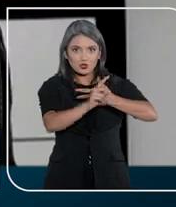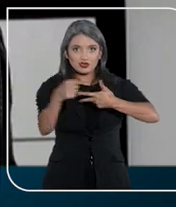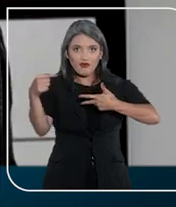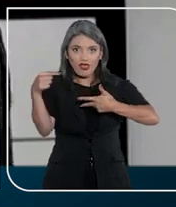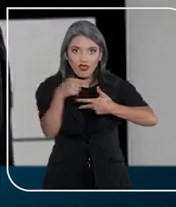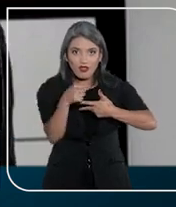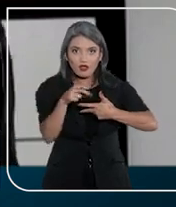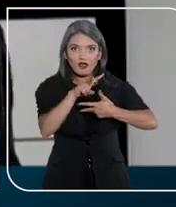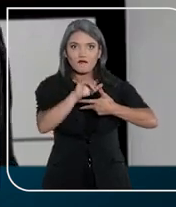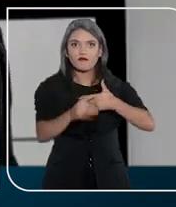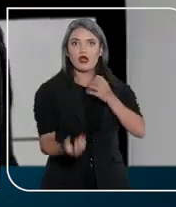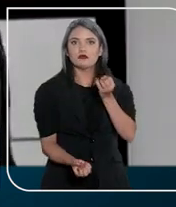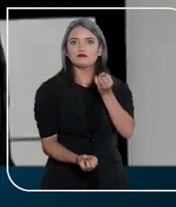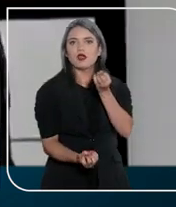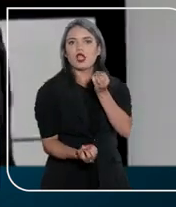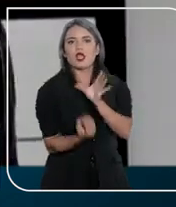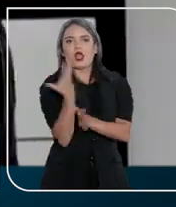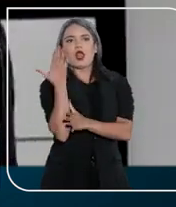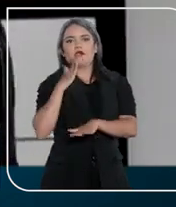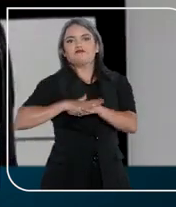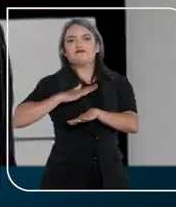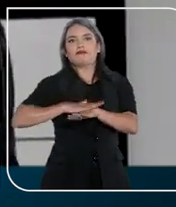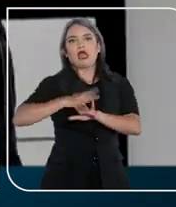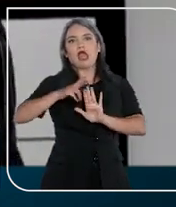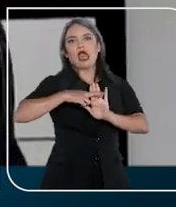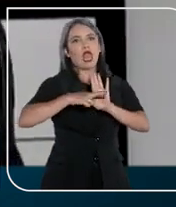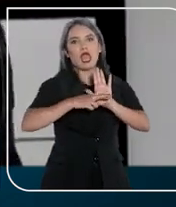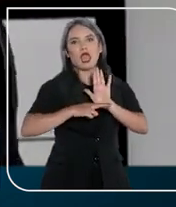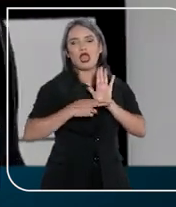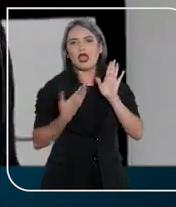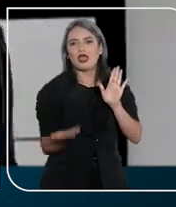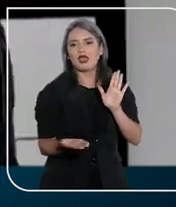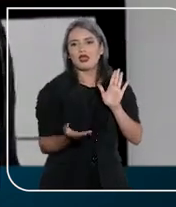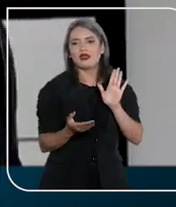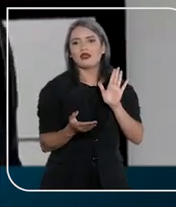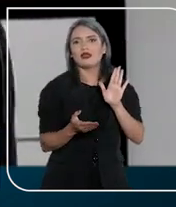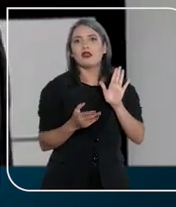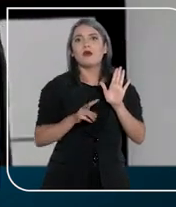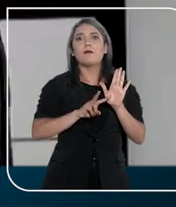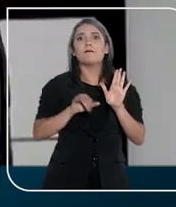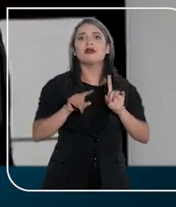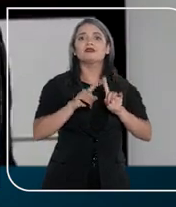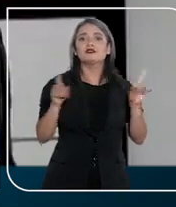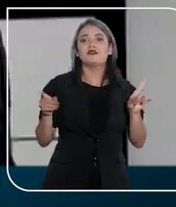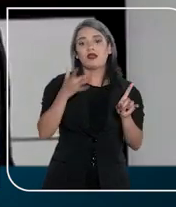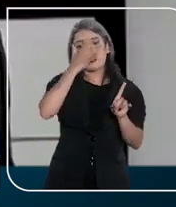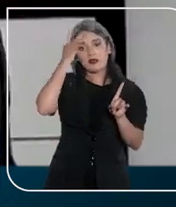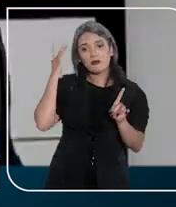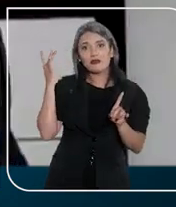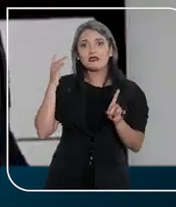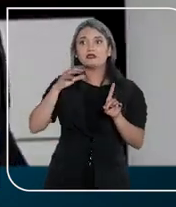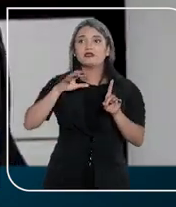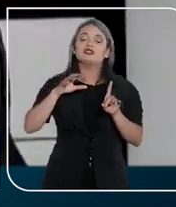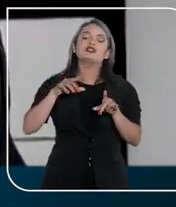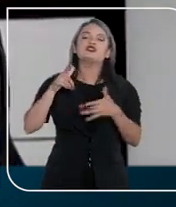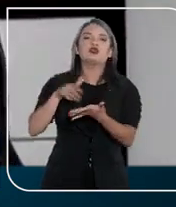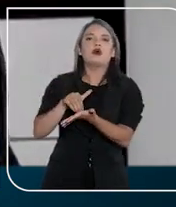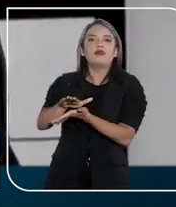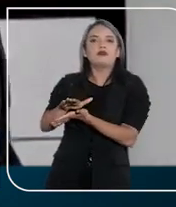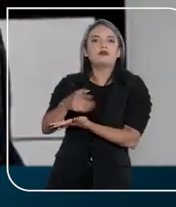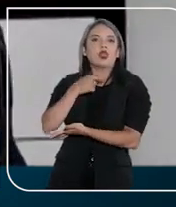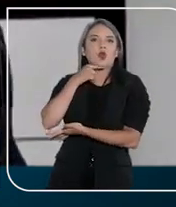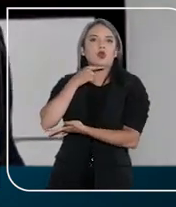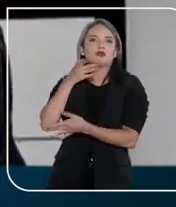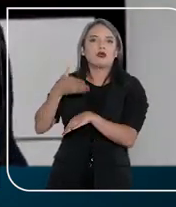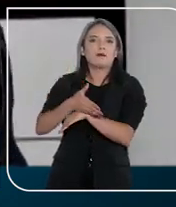crie, sem nenhum fundamento científico, um critério que vai servir como exclusão de um candidato a concurso público. E aqui eu tenho que citar,